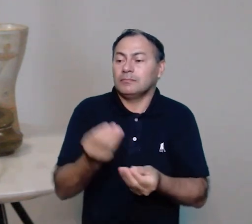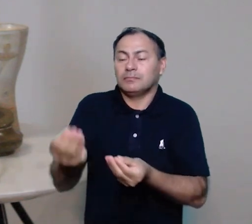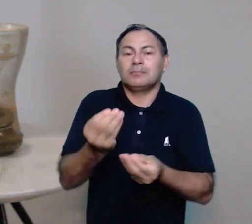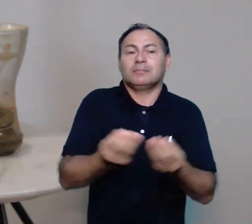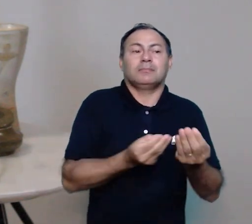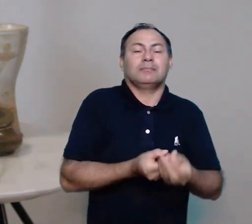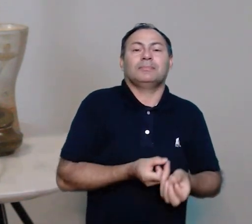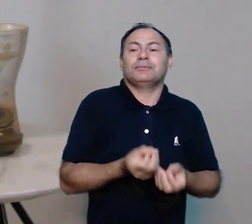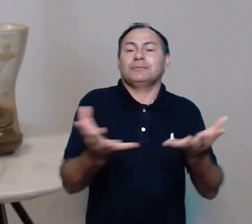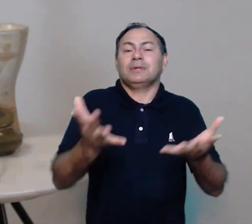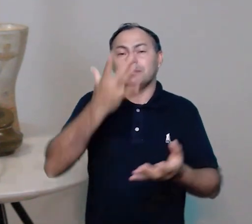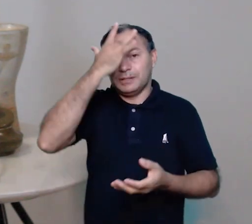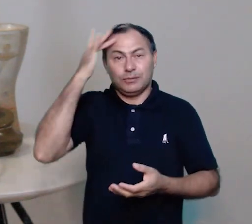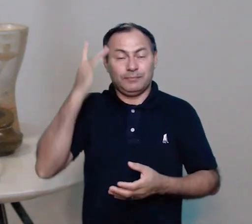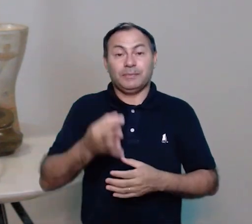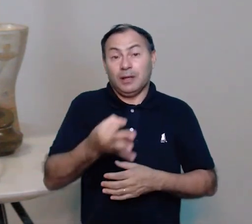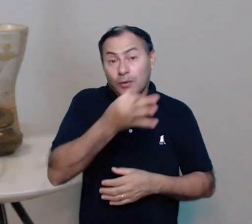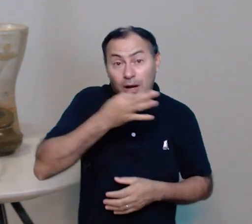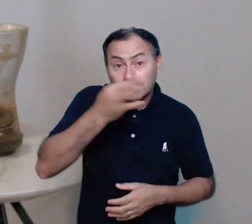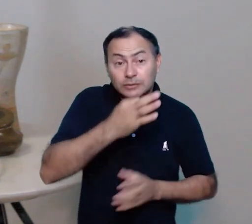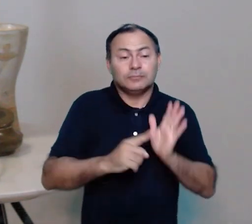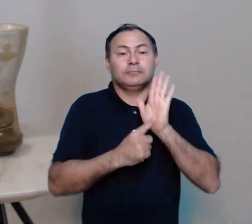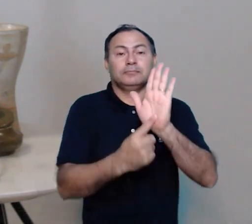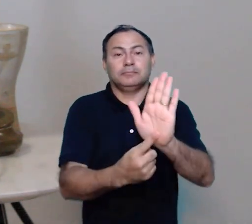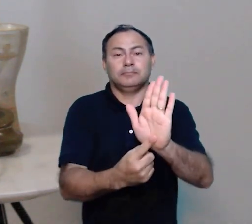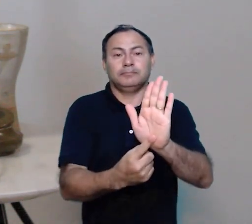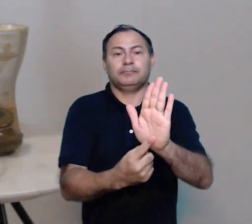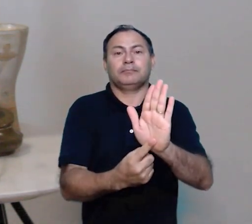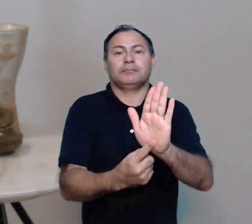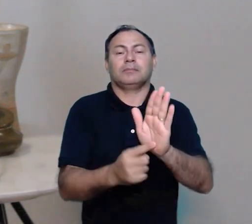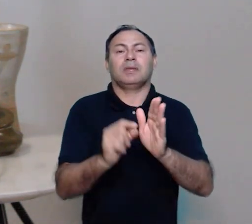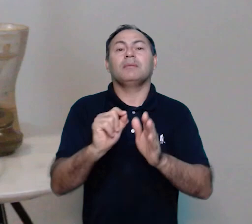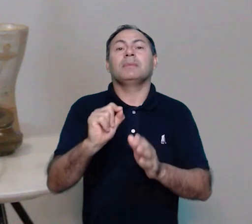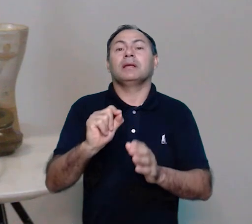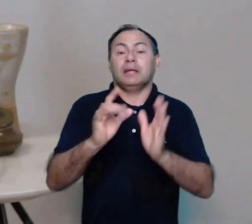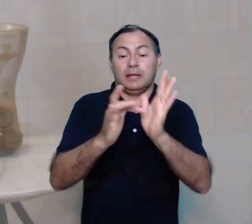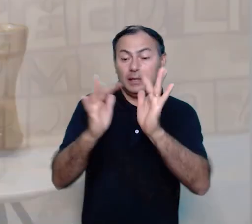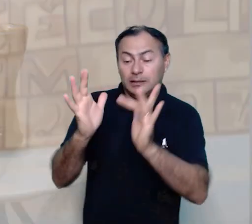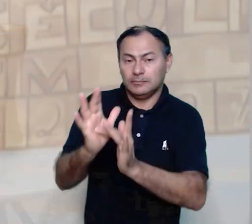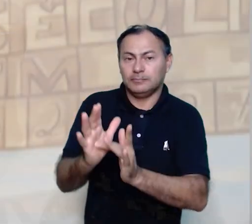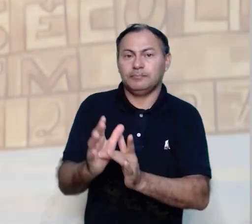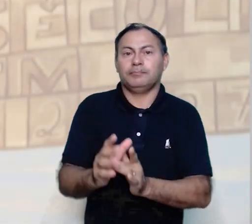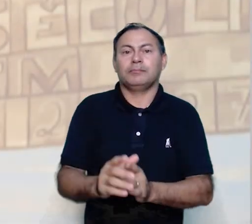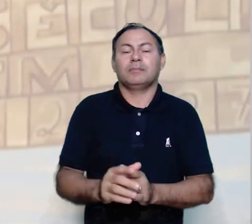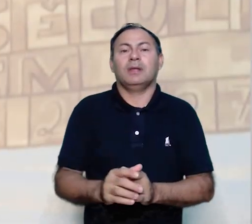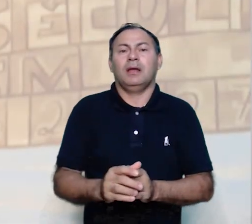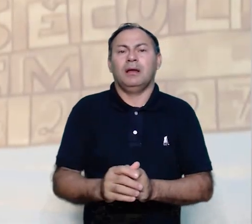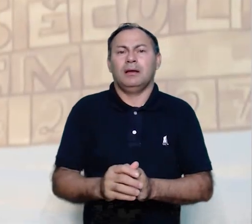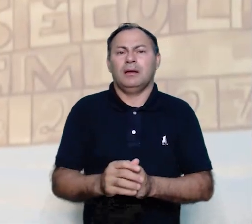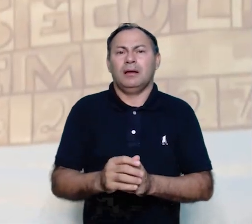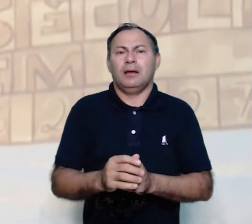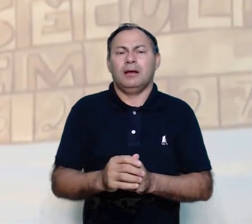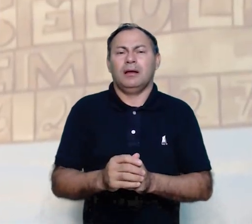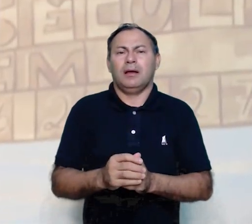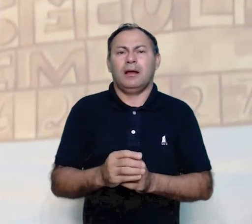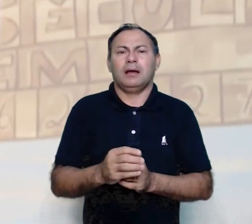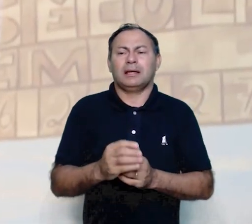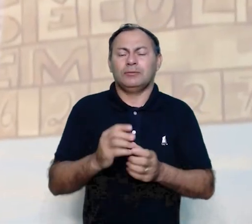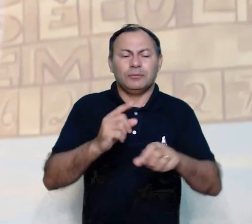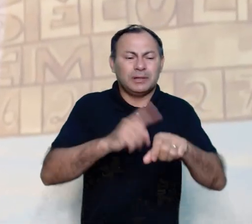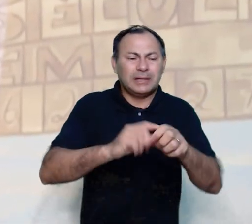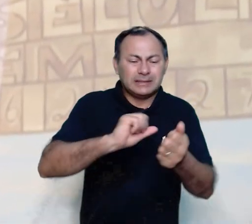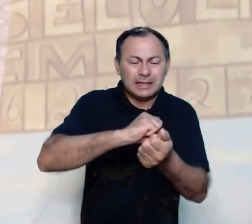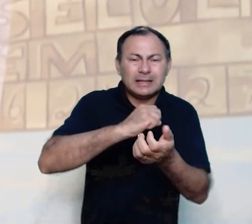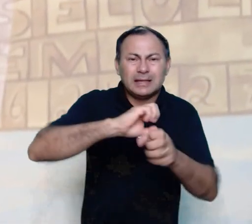partido e repartido. A Eucaristia nos revela que, para Cristo, a